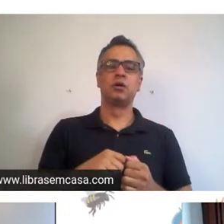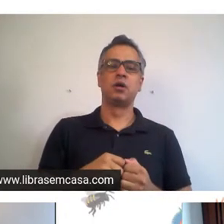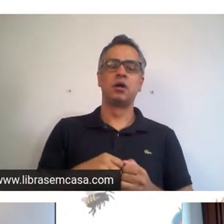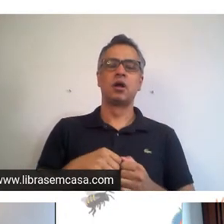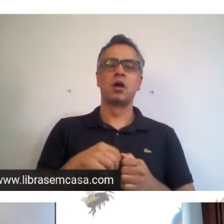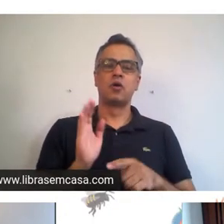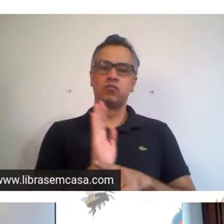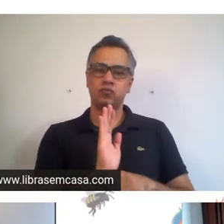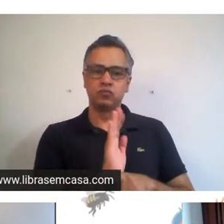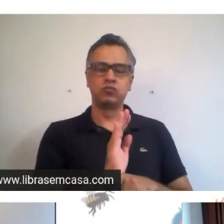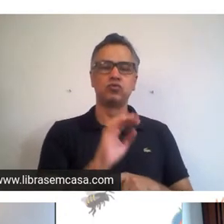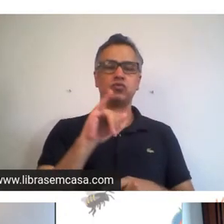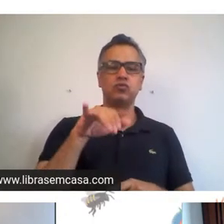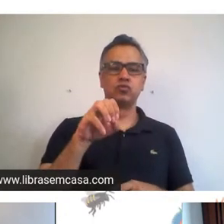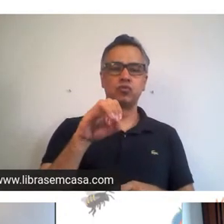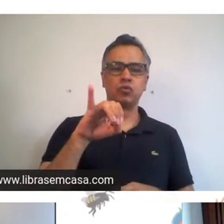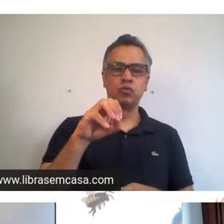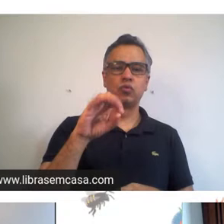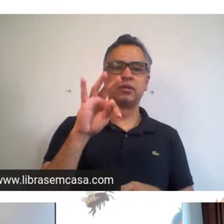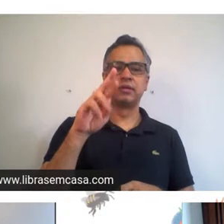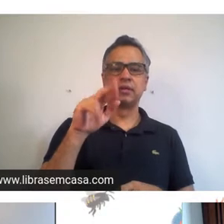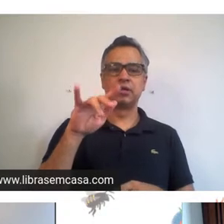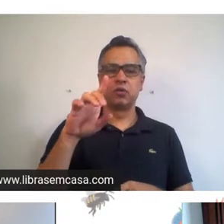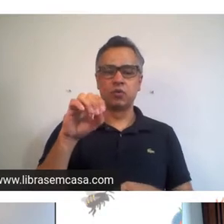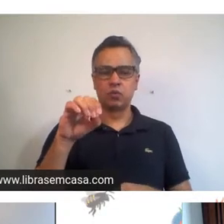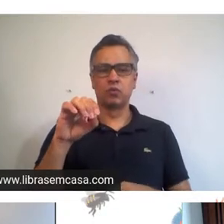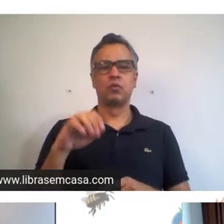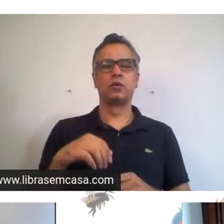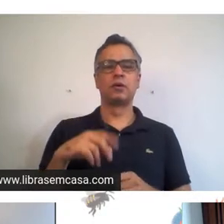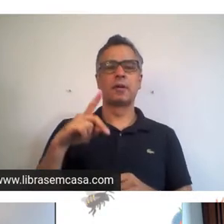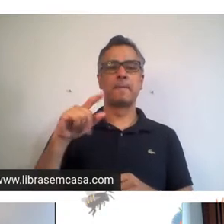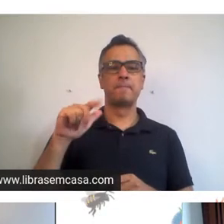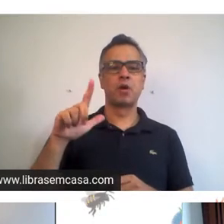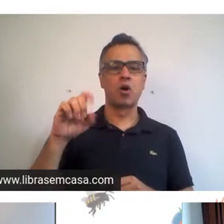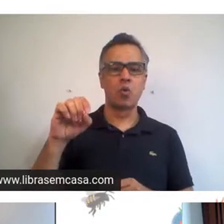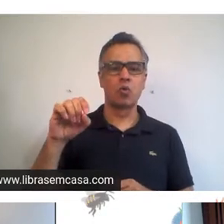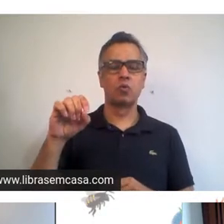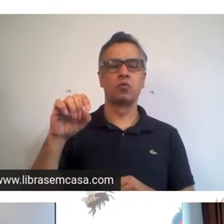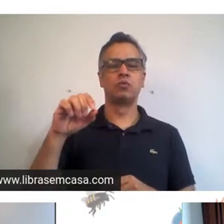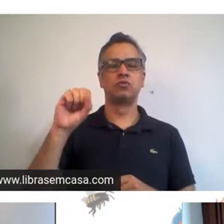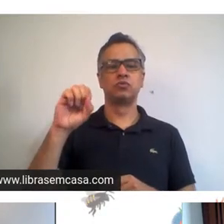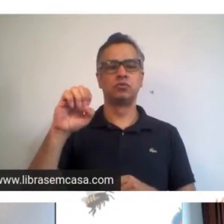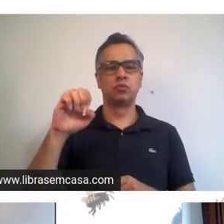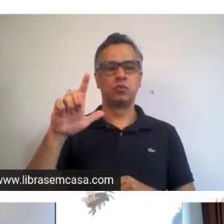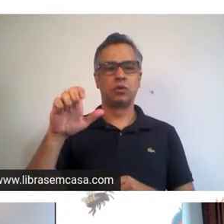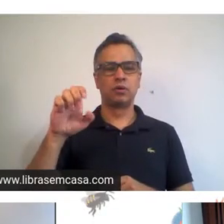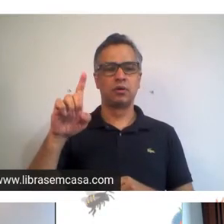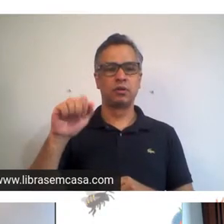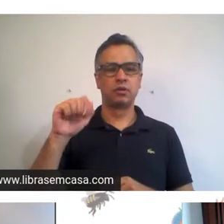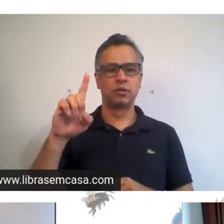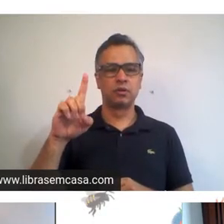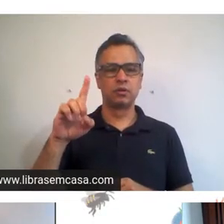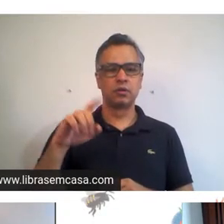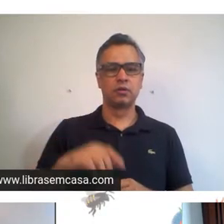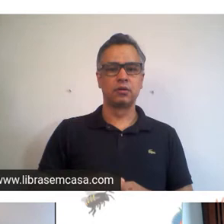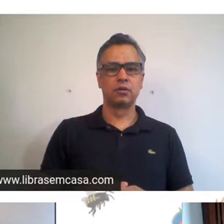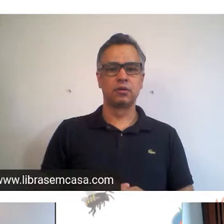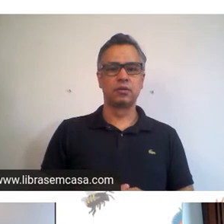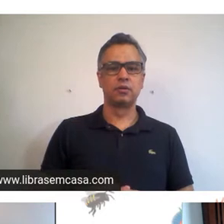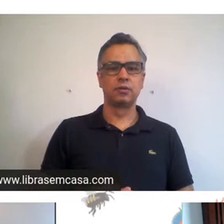Trigo, a Elisabetta Recine, o Paulo Artacho e Soledad Baruto. A Desculpa, atividade pessoal. conta.